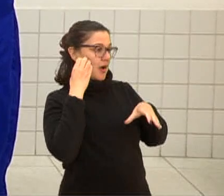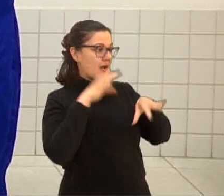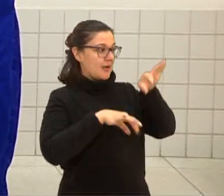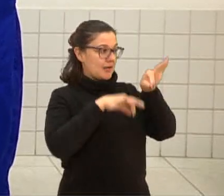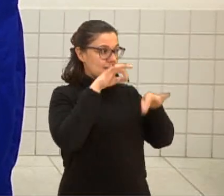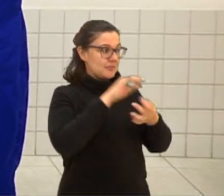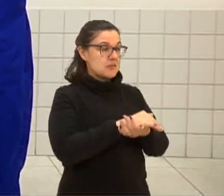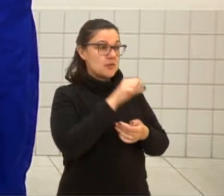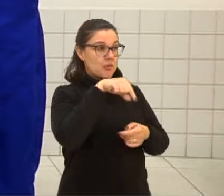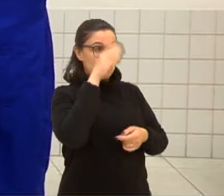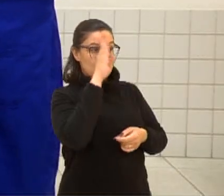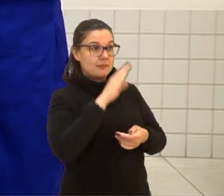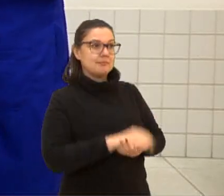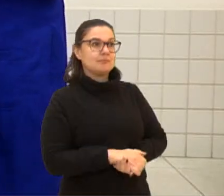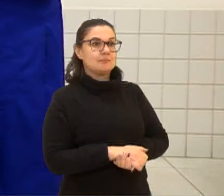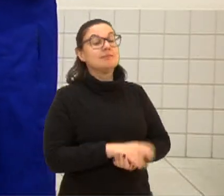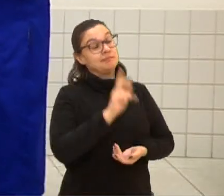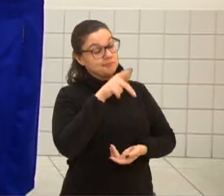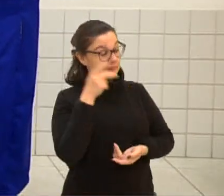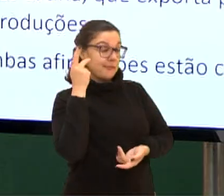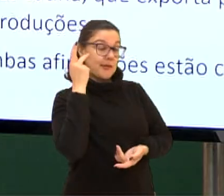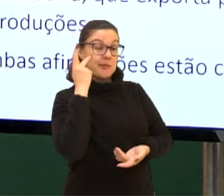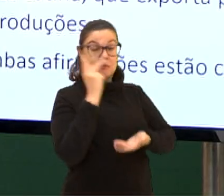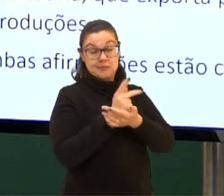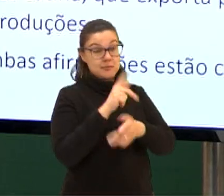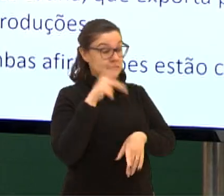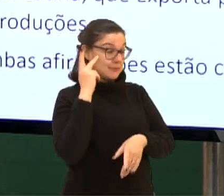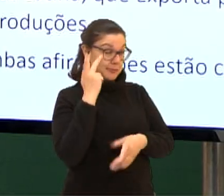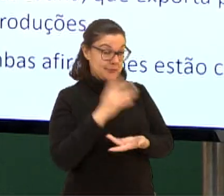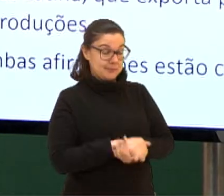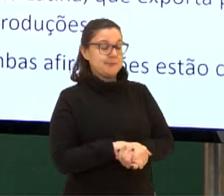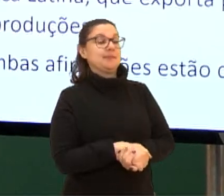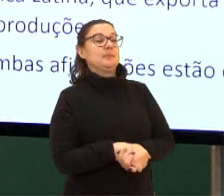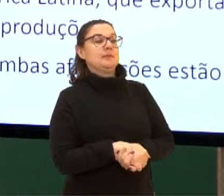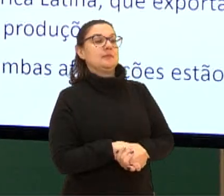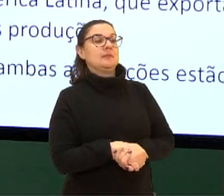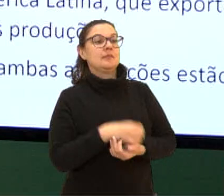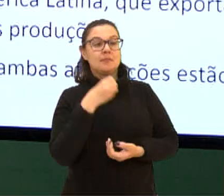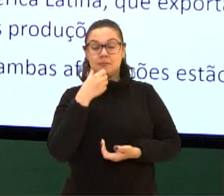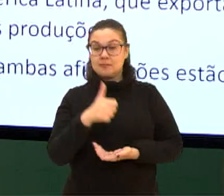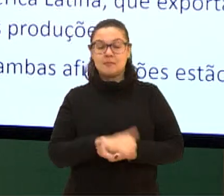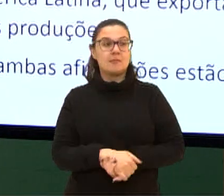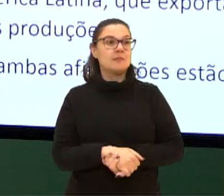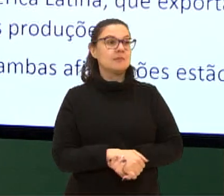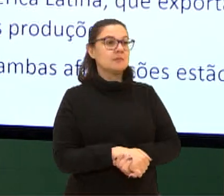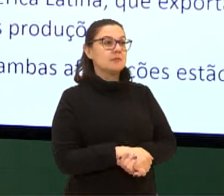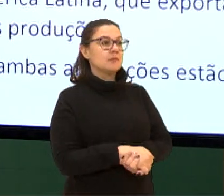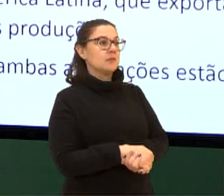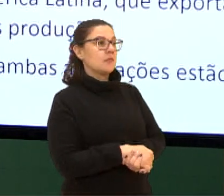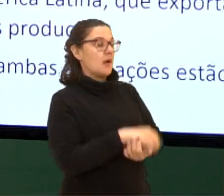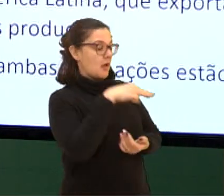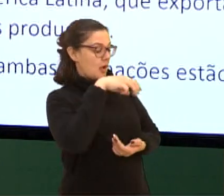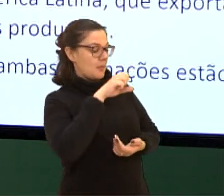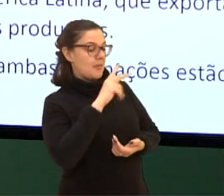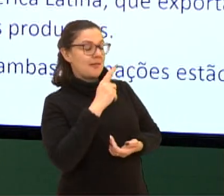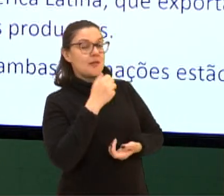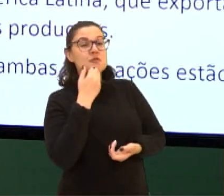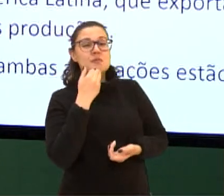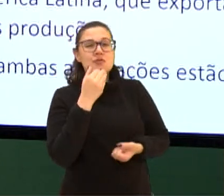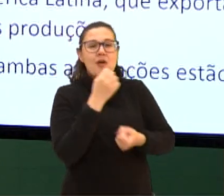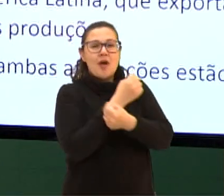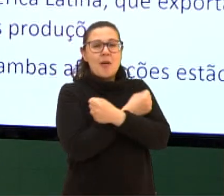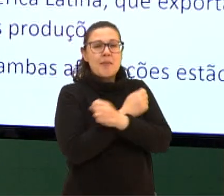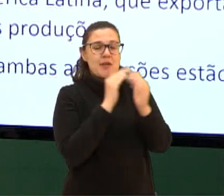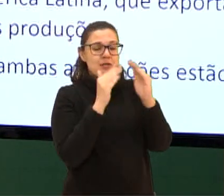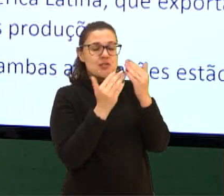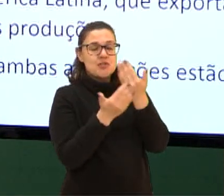teatro no Brasil? São Paulo. Muito bem. Mais alguma mensagem? Matheus pedindo um abraço para